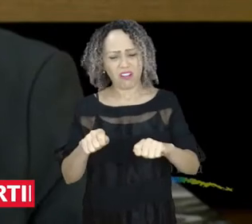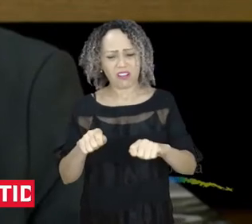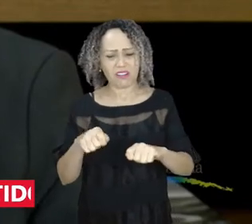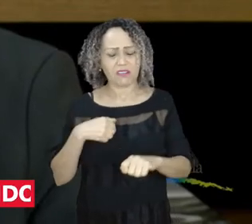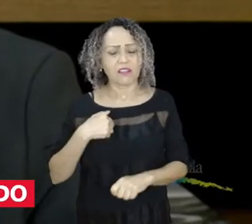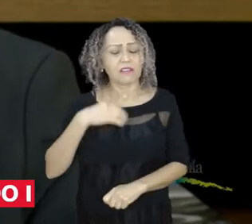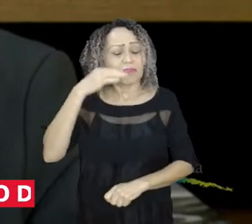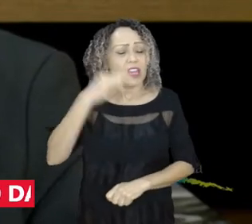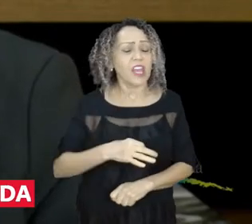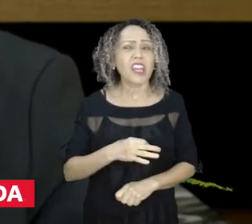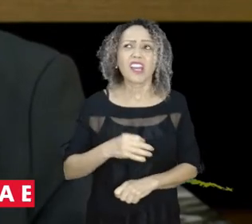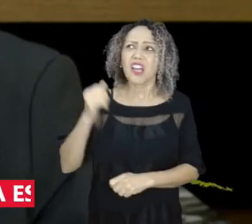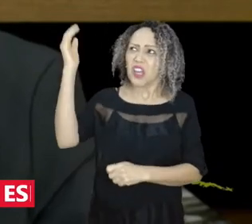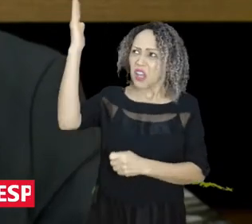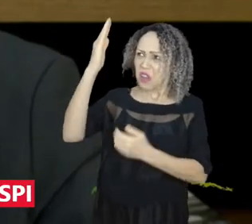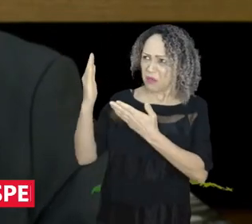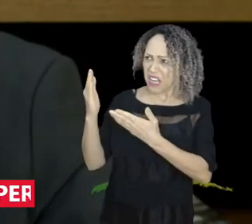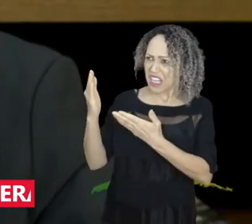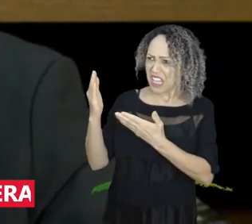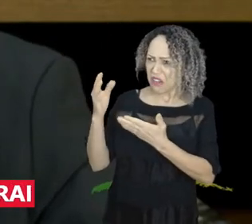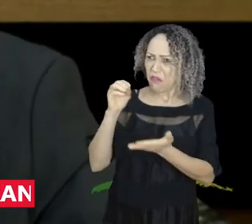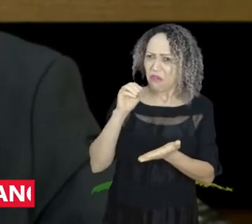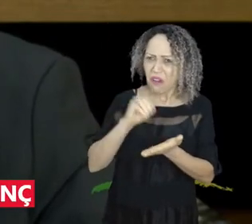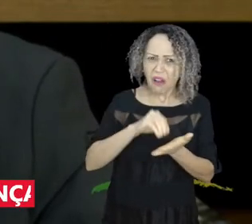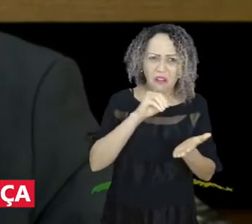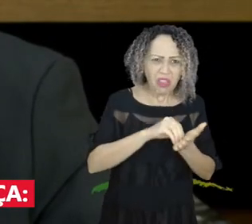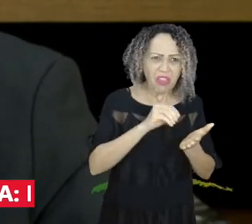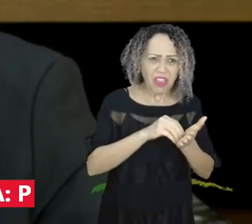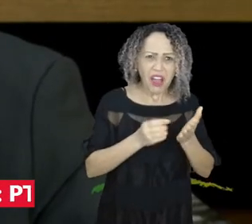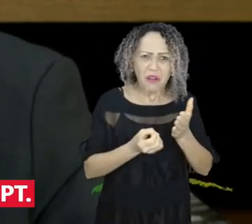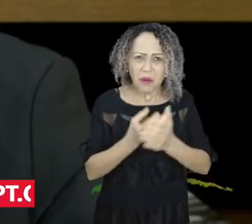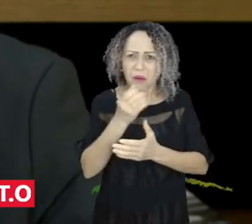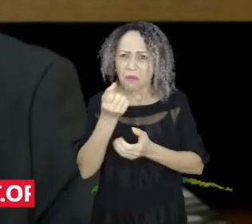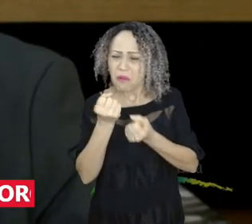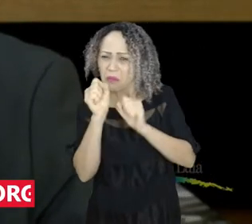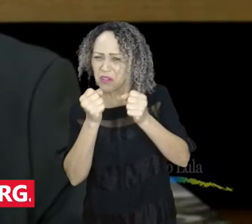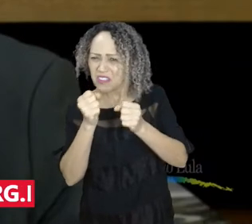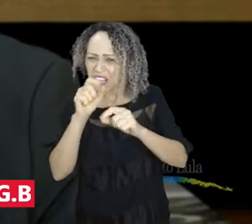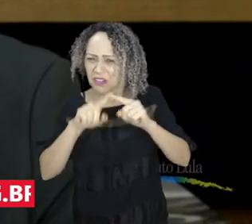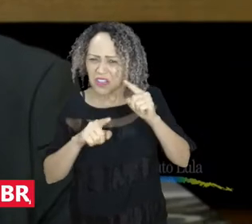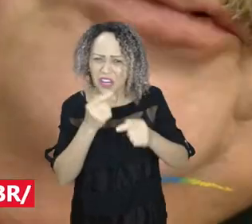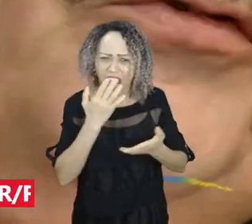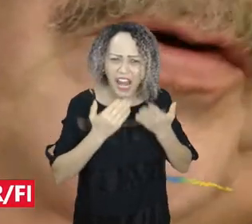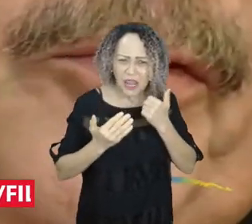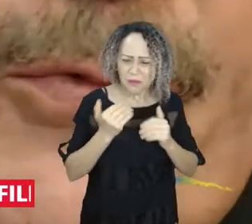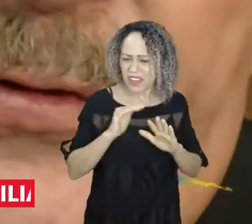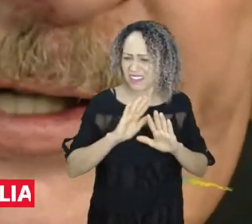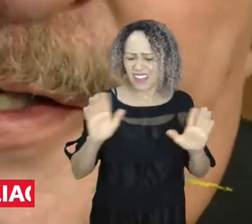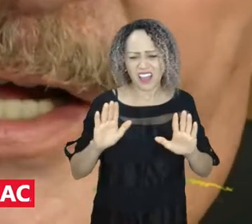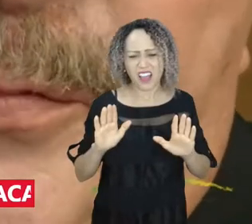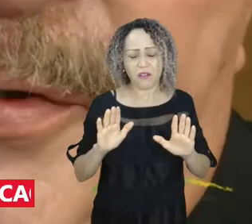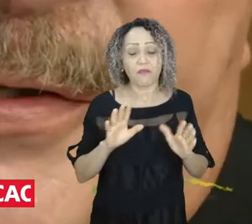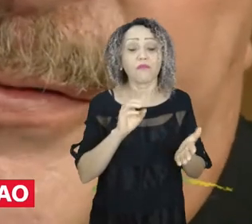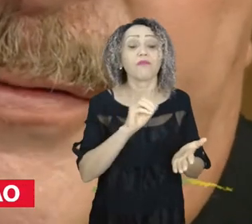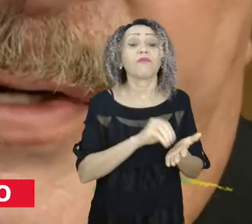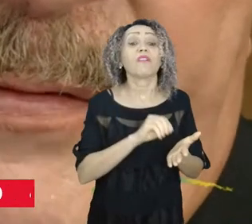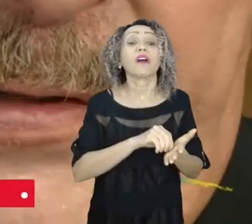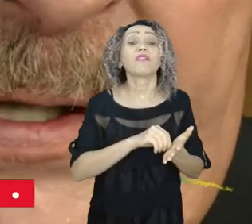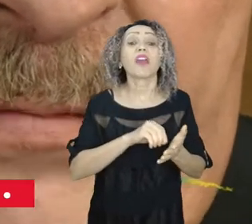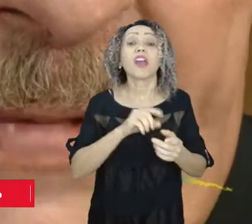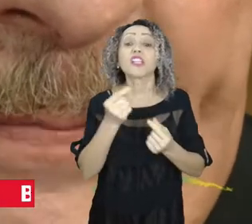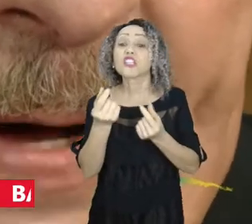só a falta da produção de alimentos, mas era a falta de dinheiro para comprar alimentos. Nós fomos muito criticados por